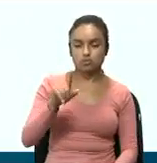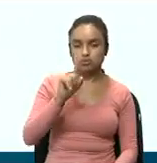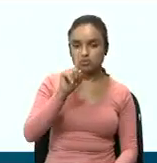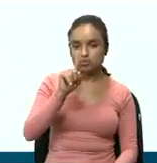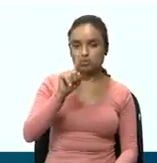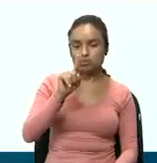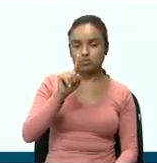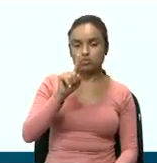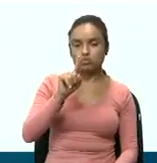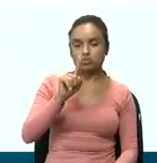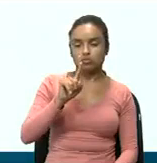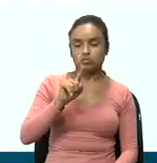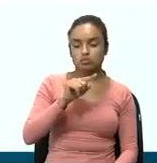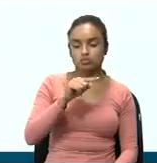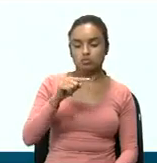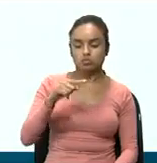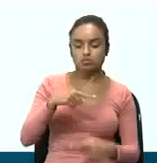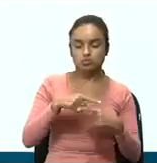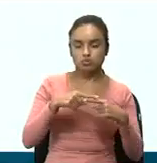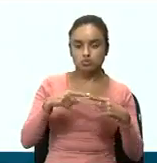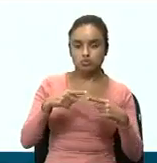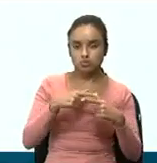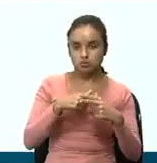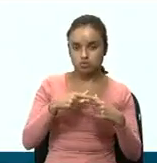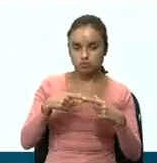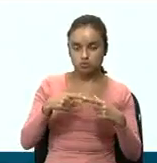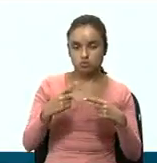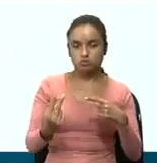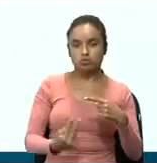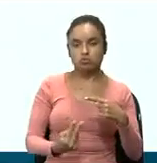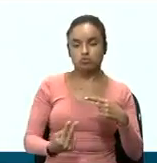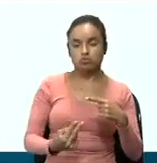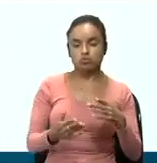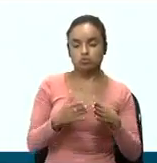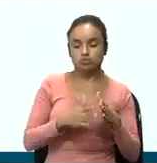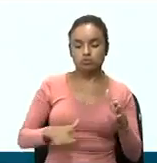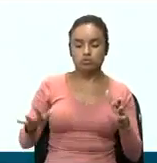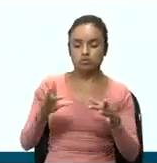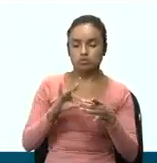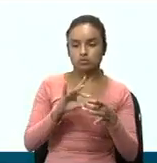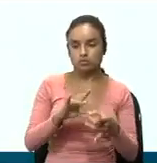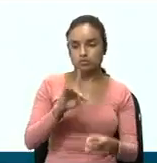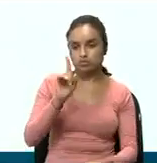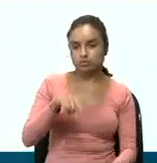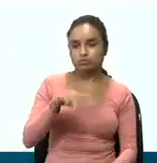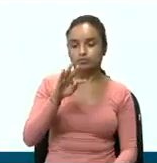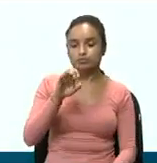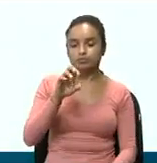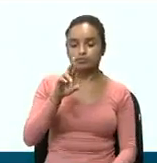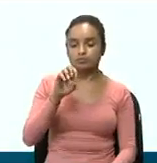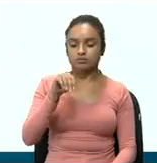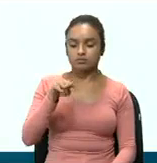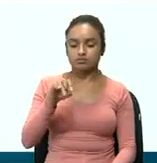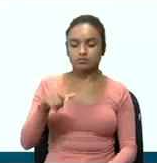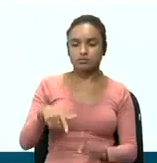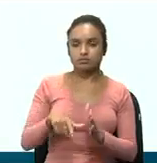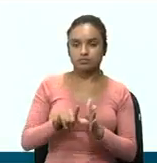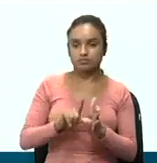2n mais 1, o que eu vejo? Esse termo é maior que o